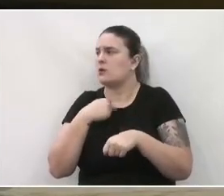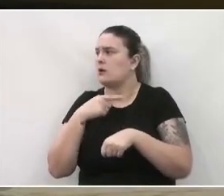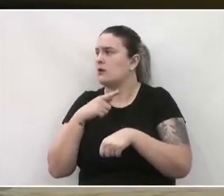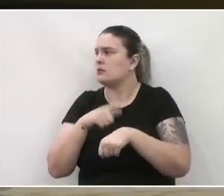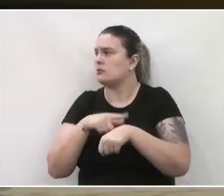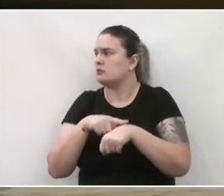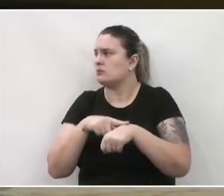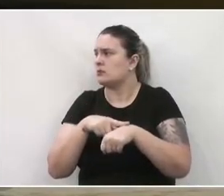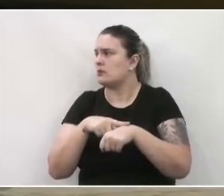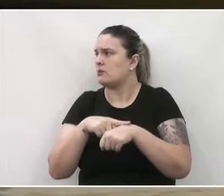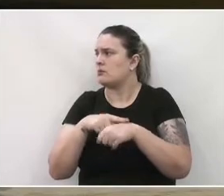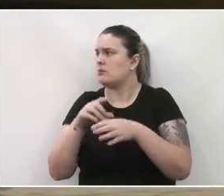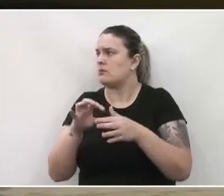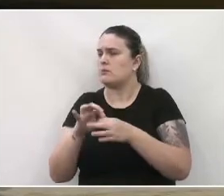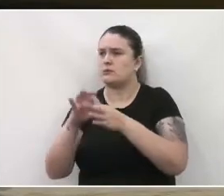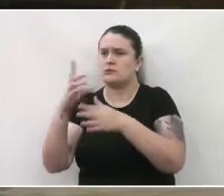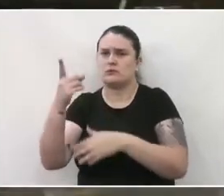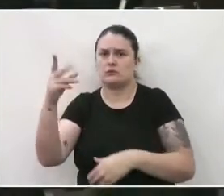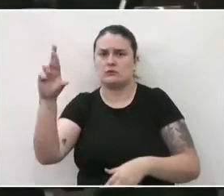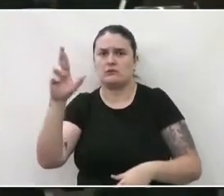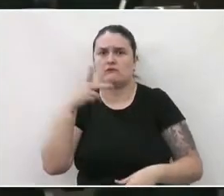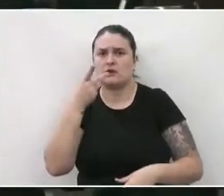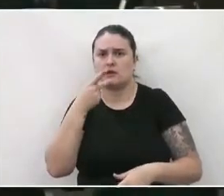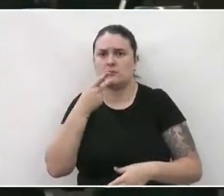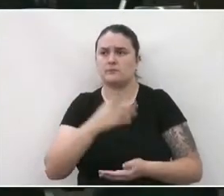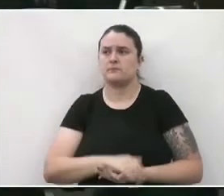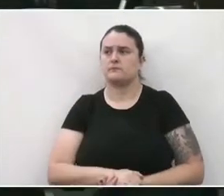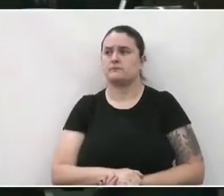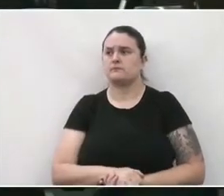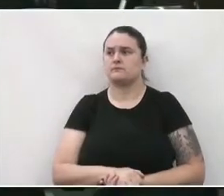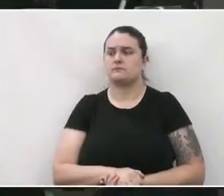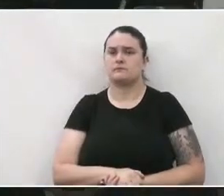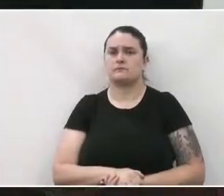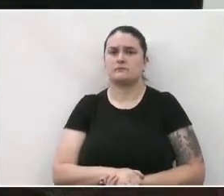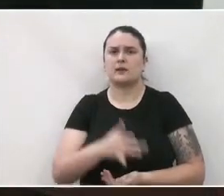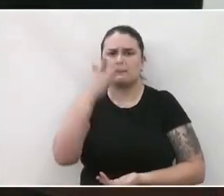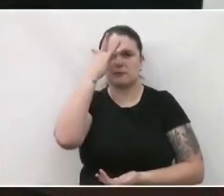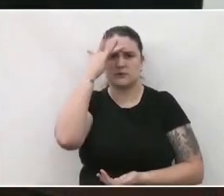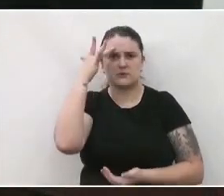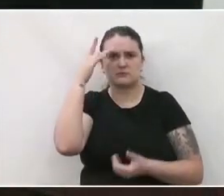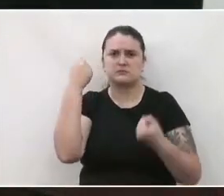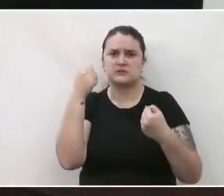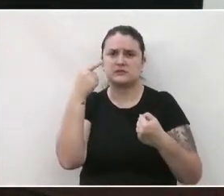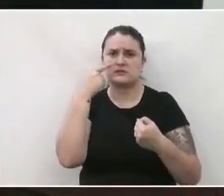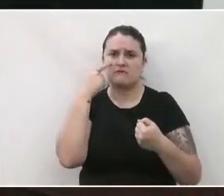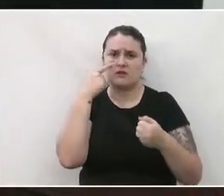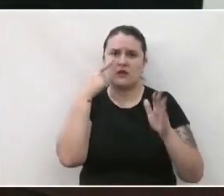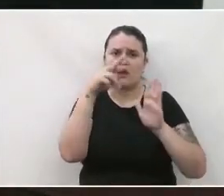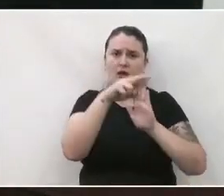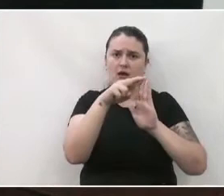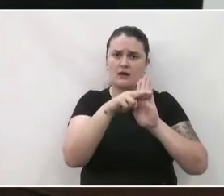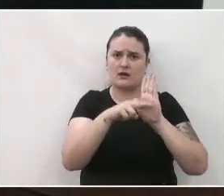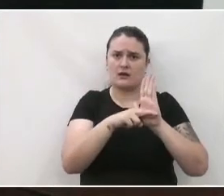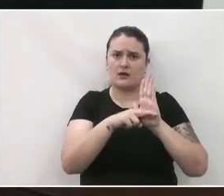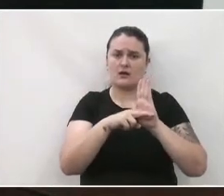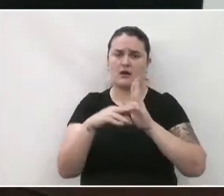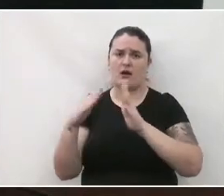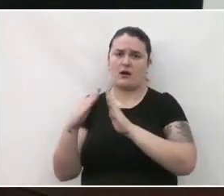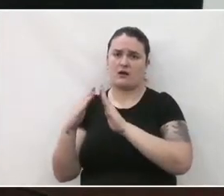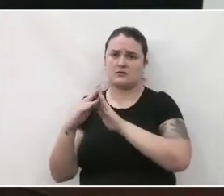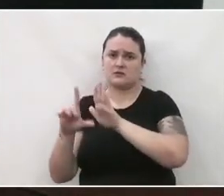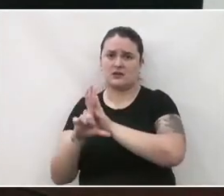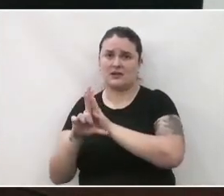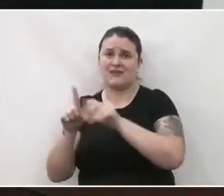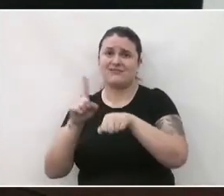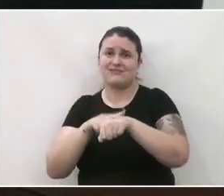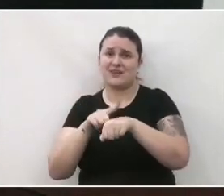for possível, o meu tempo para o doutor. Pessoal, a gente tem que se atentar ao regulamento da casa, tá ok? Aqui é a